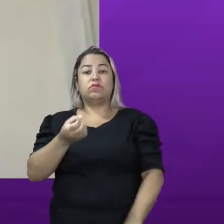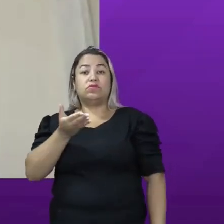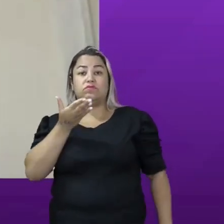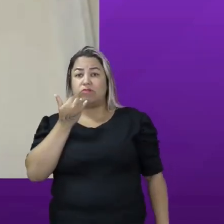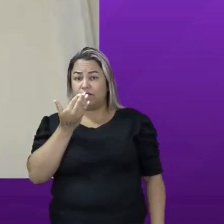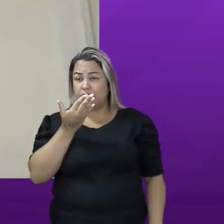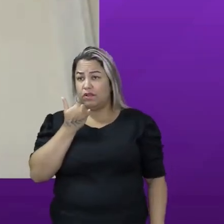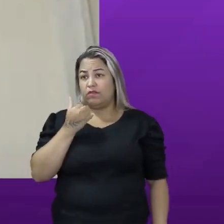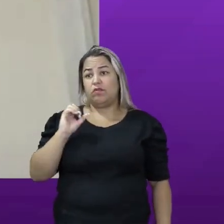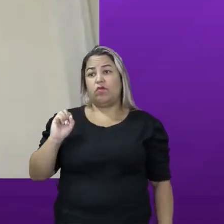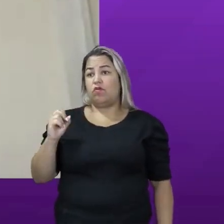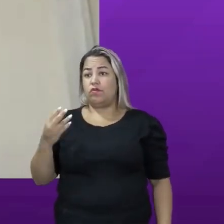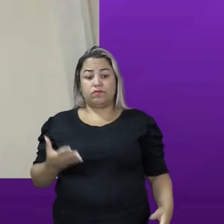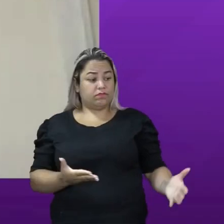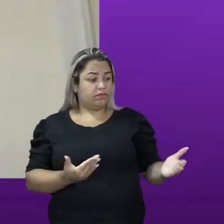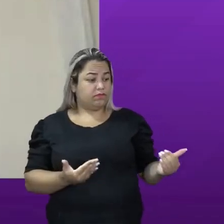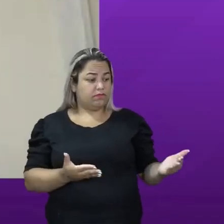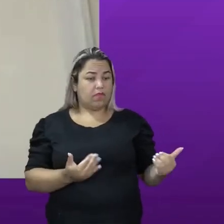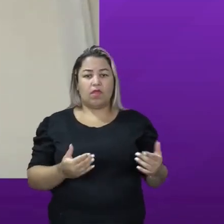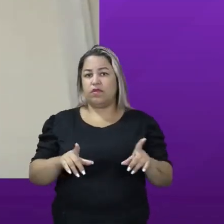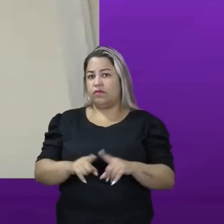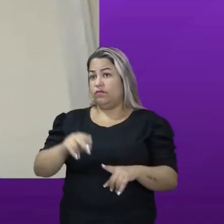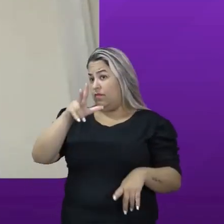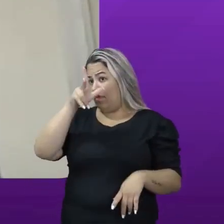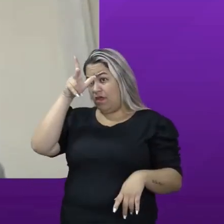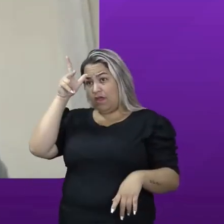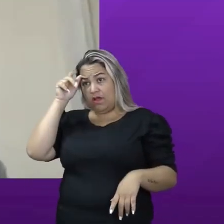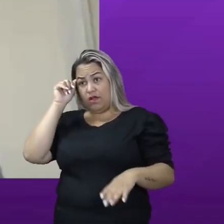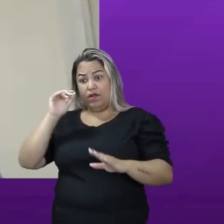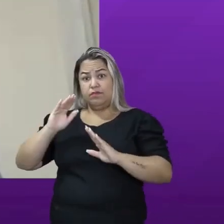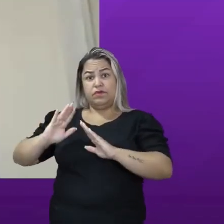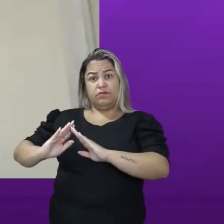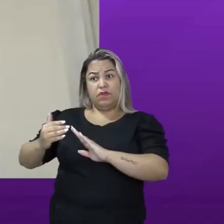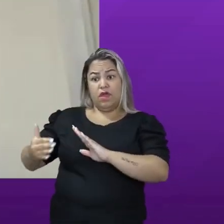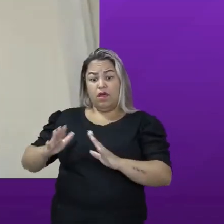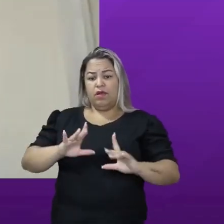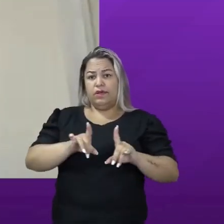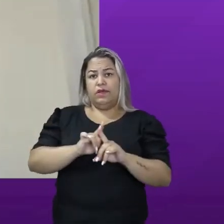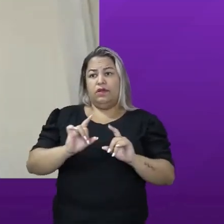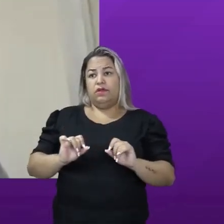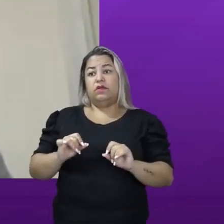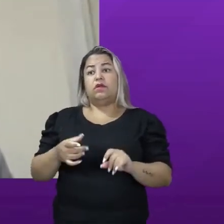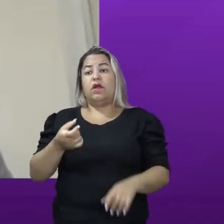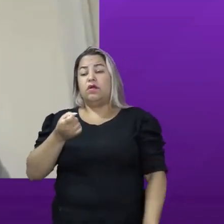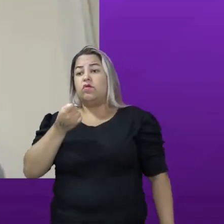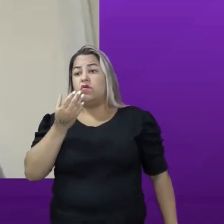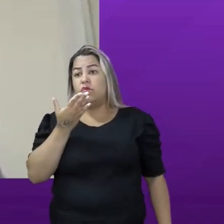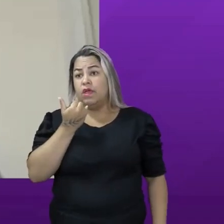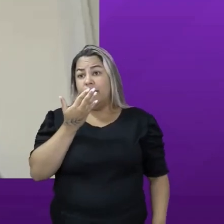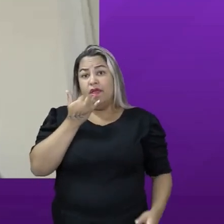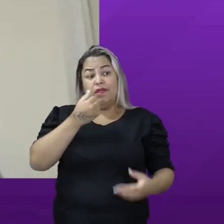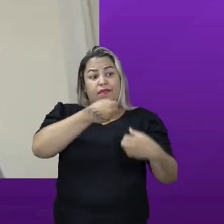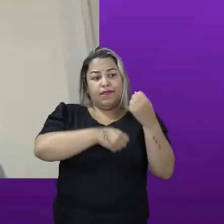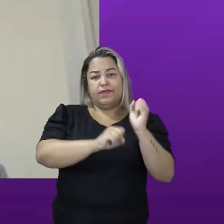alimentarmos. Um jovem negro de favela e periferia chega, em média, a consumir 70% de produtos industrializados, de